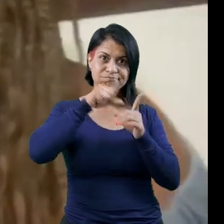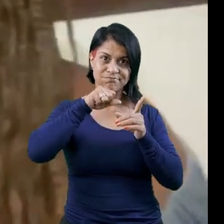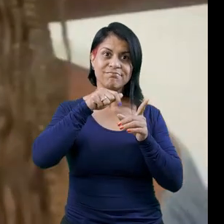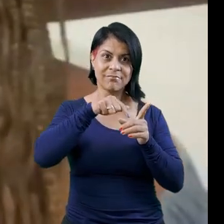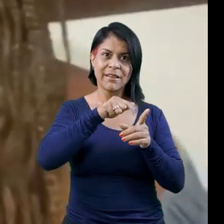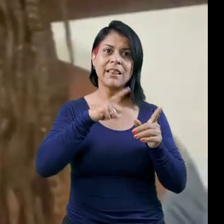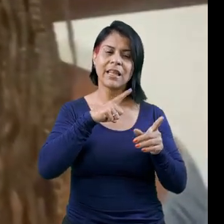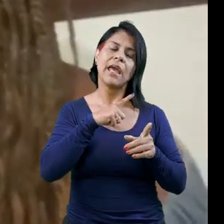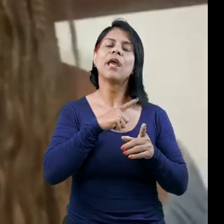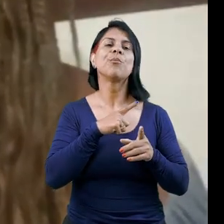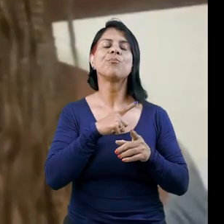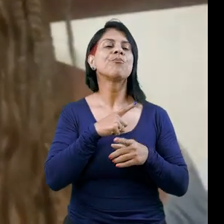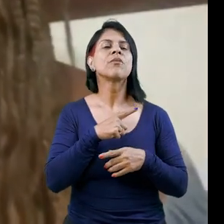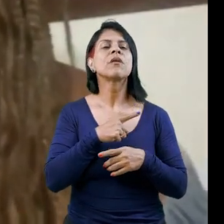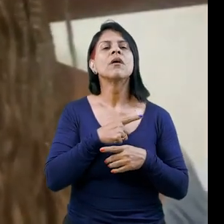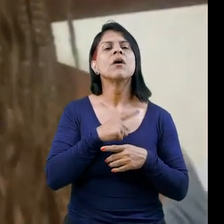Então,